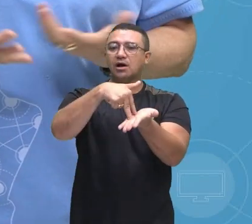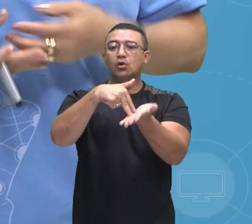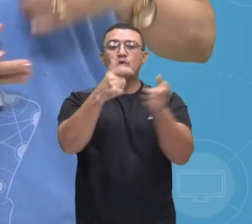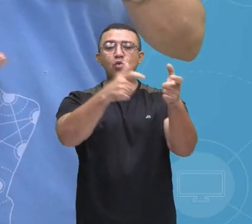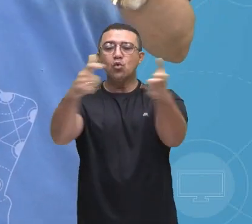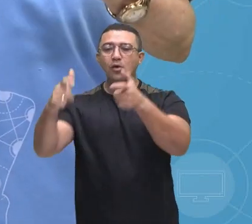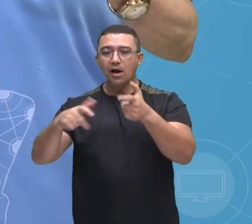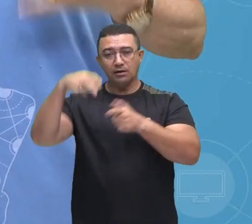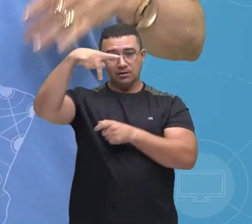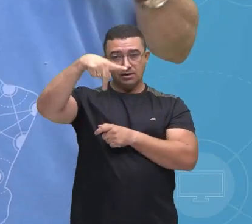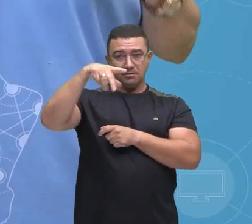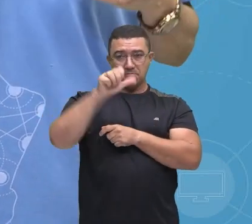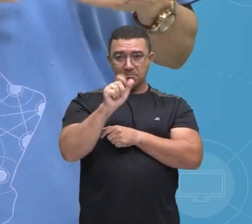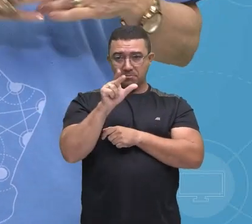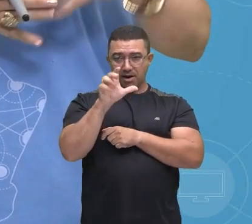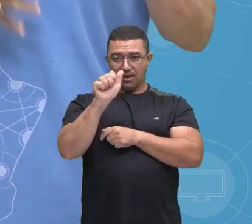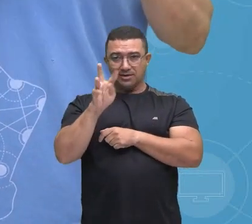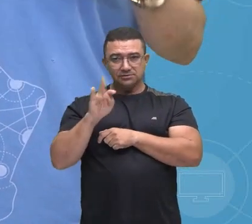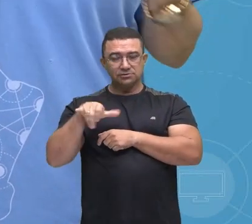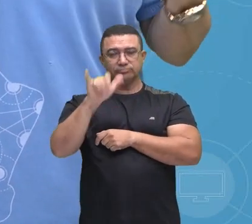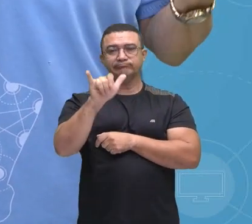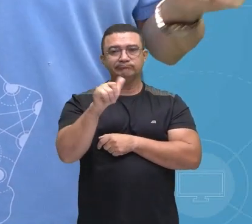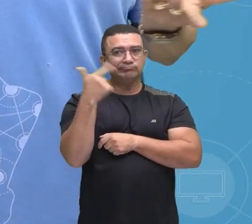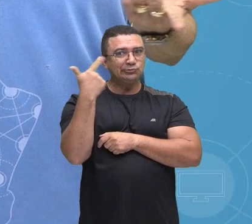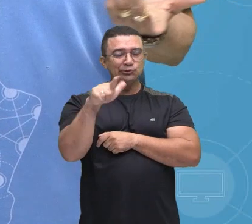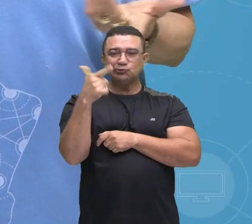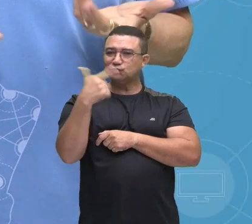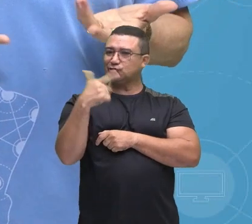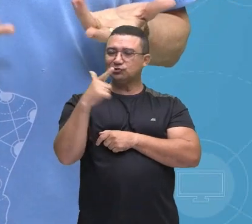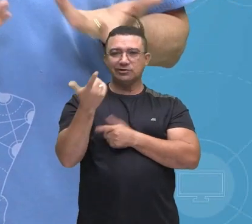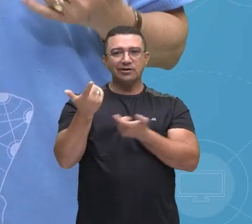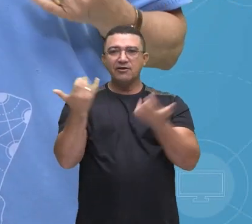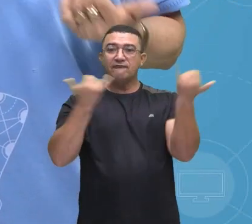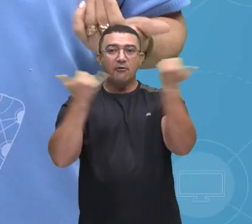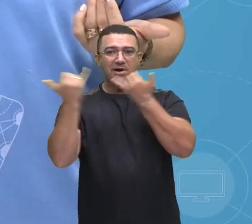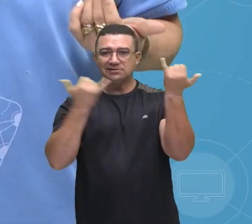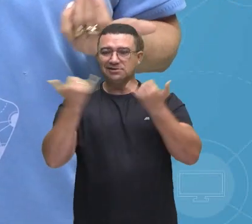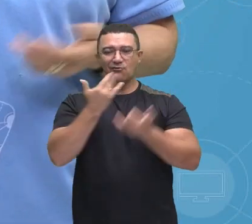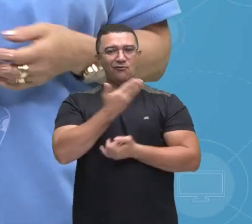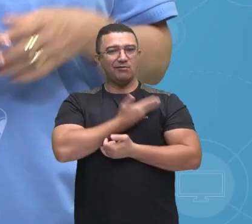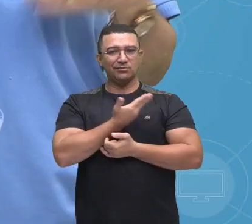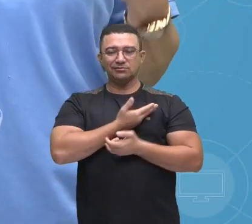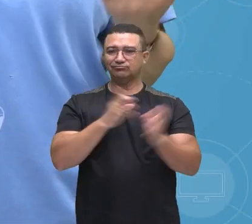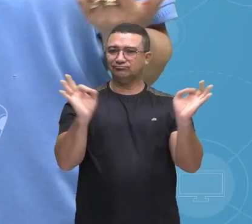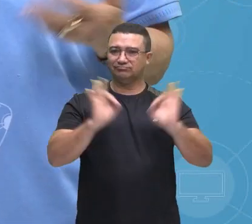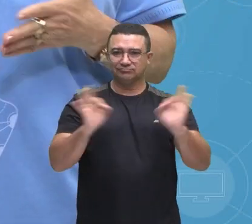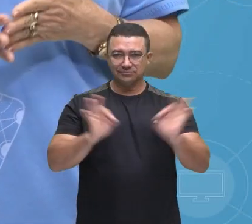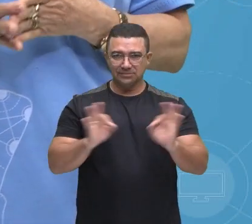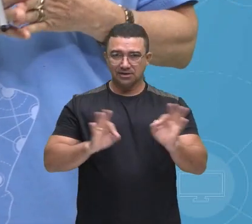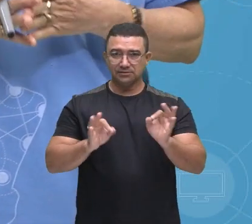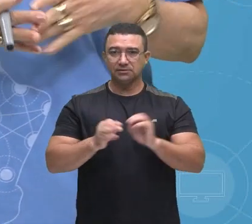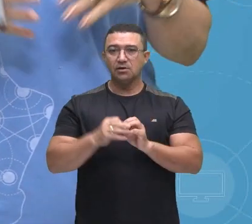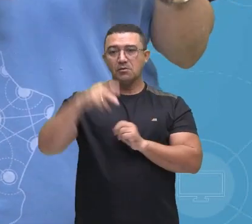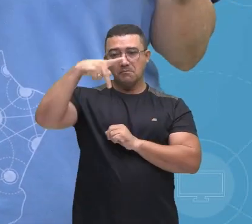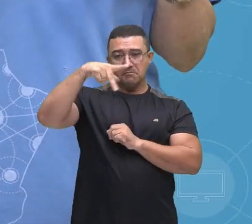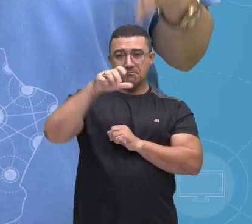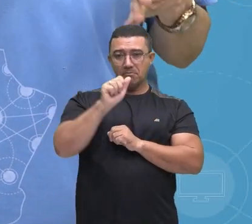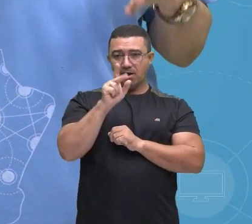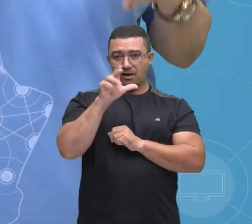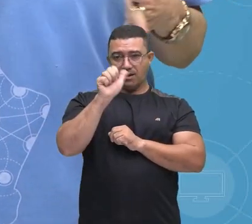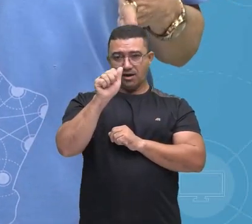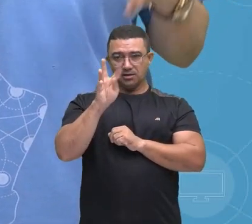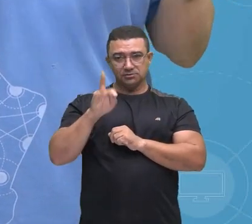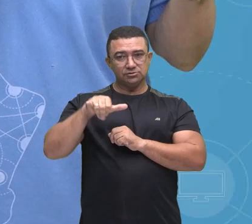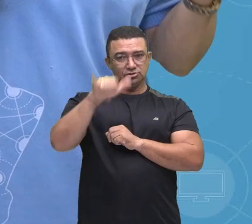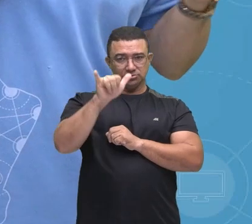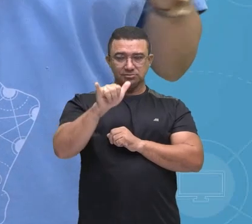sem notícias do Amir, não é? Isso aqui é uma história que provavelmente você ainda não ouviu, mas deve conhecer, muito famosa, né? De